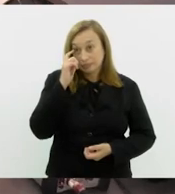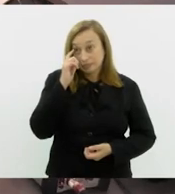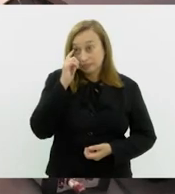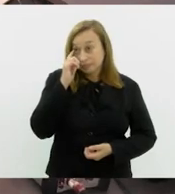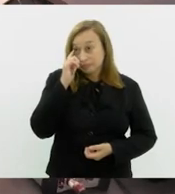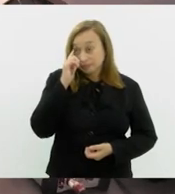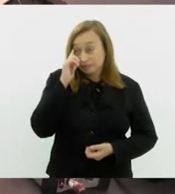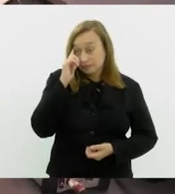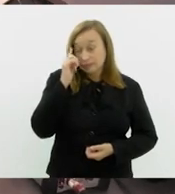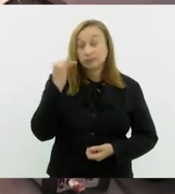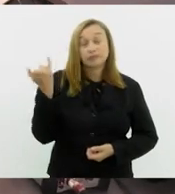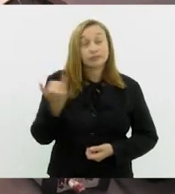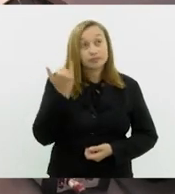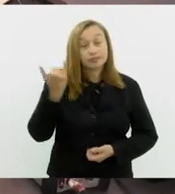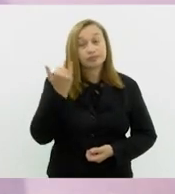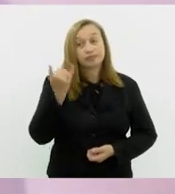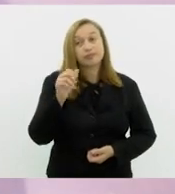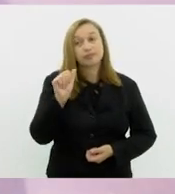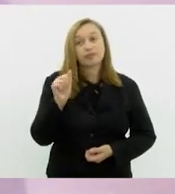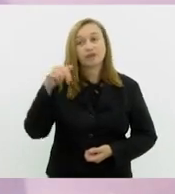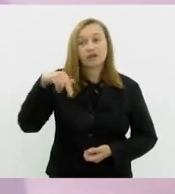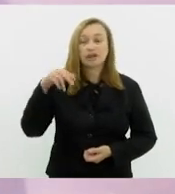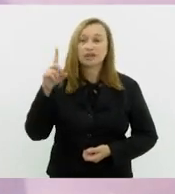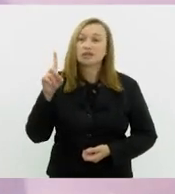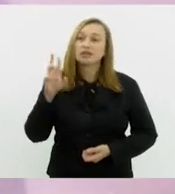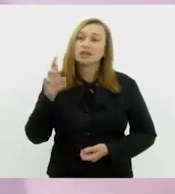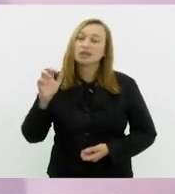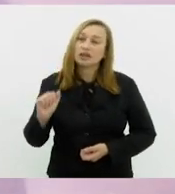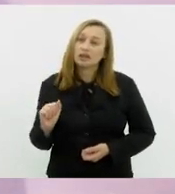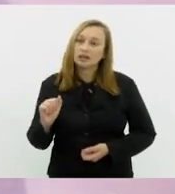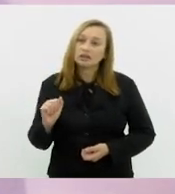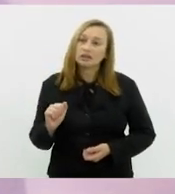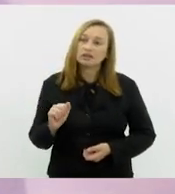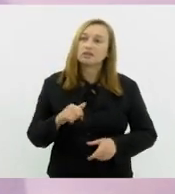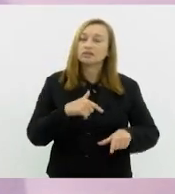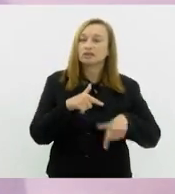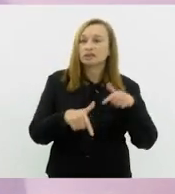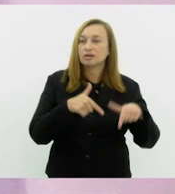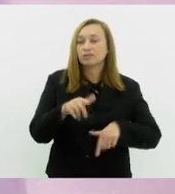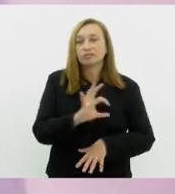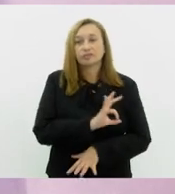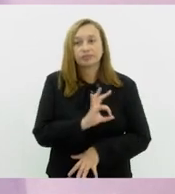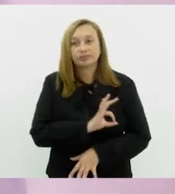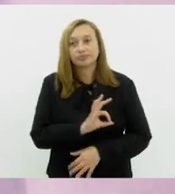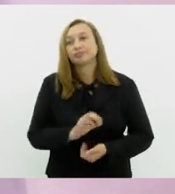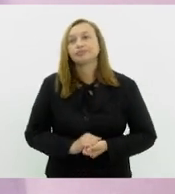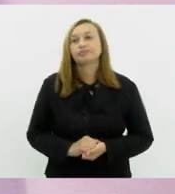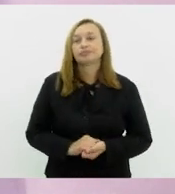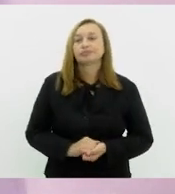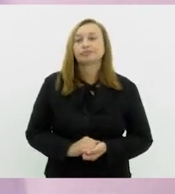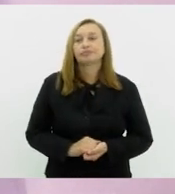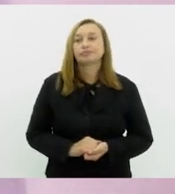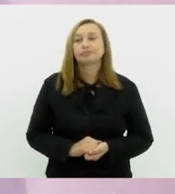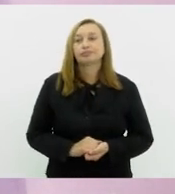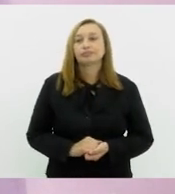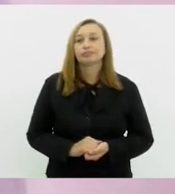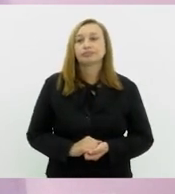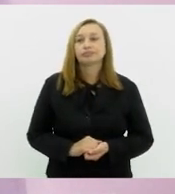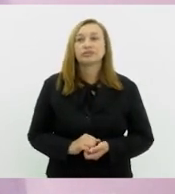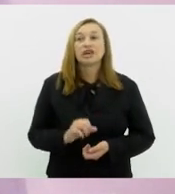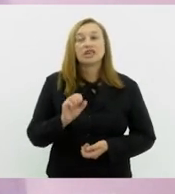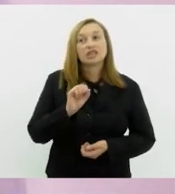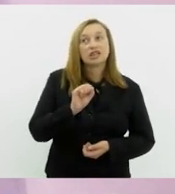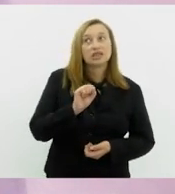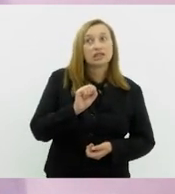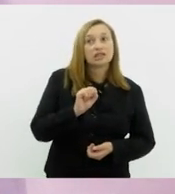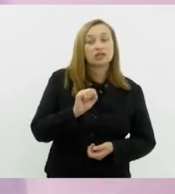Muito importante, Andresa, chamar atenção para a questão das operações policiais, que dia sim e o